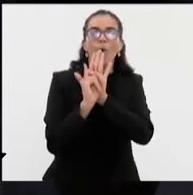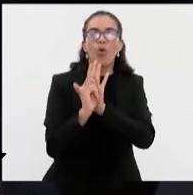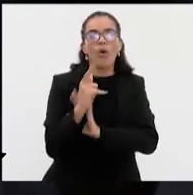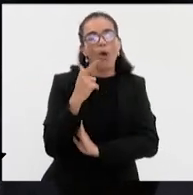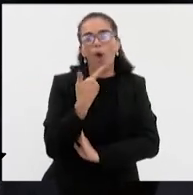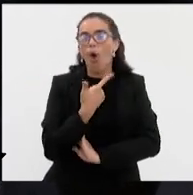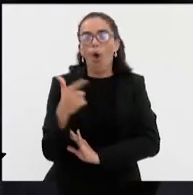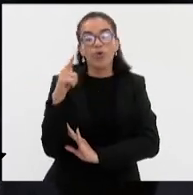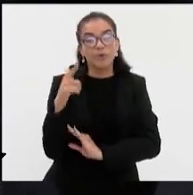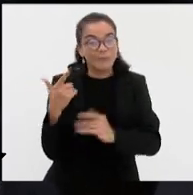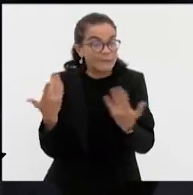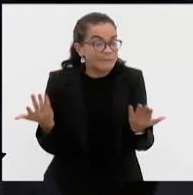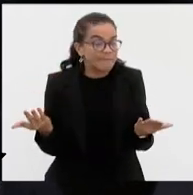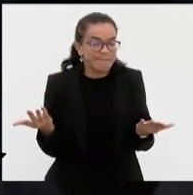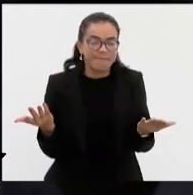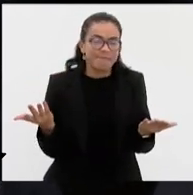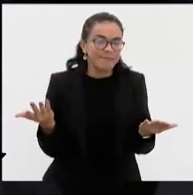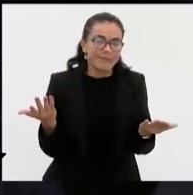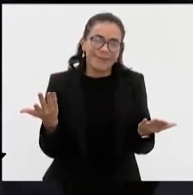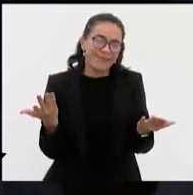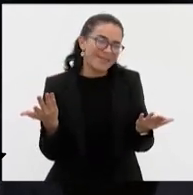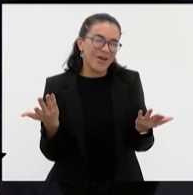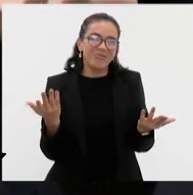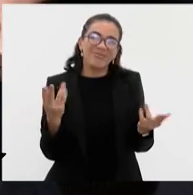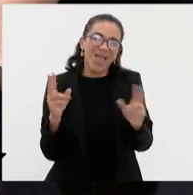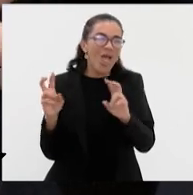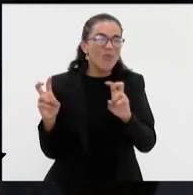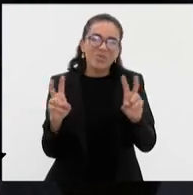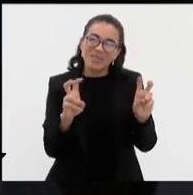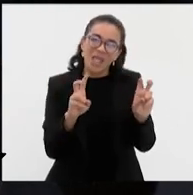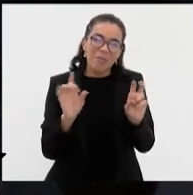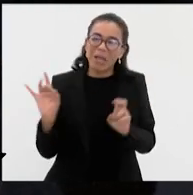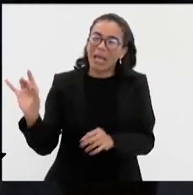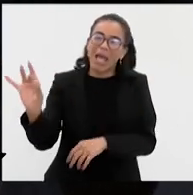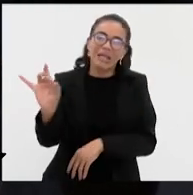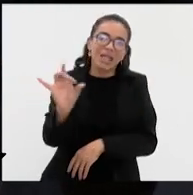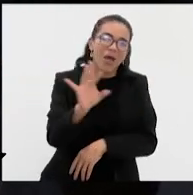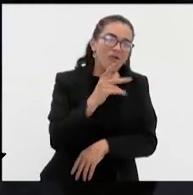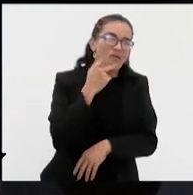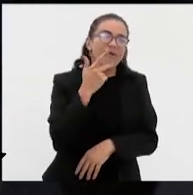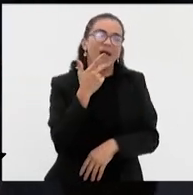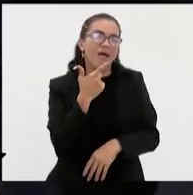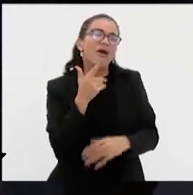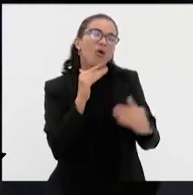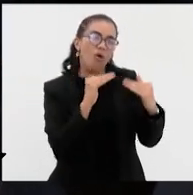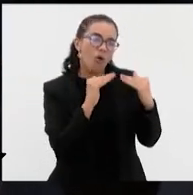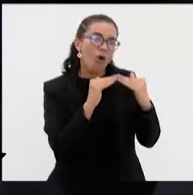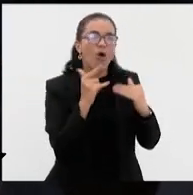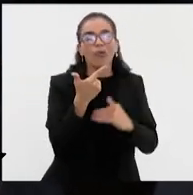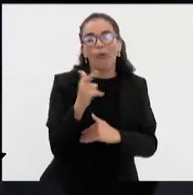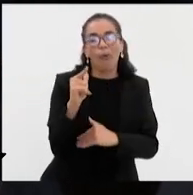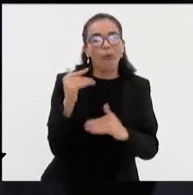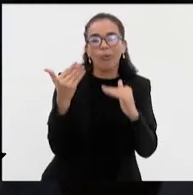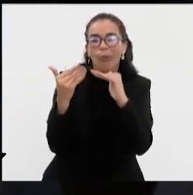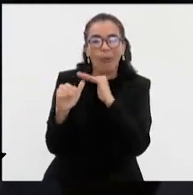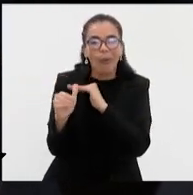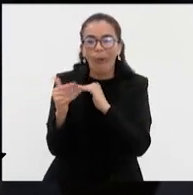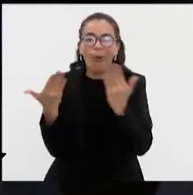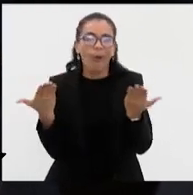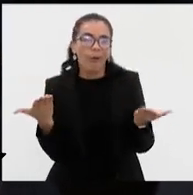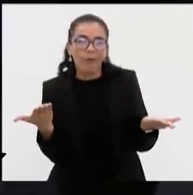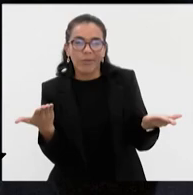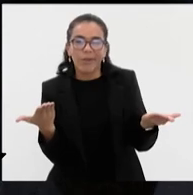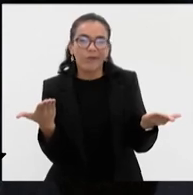tema que muitos vão fazer uma abordagem favorável, outra fazer uma